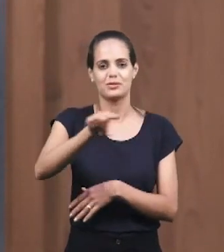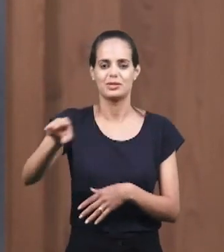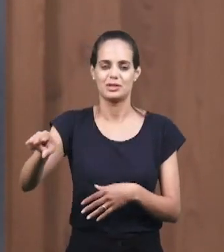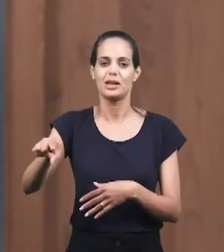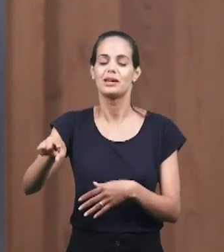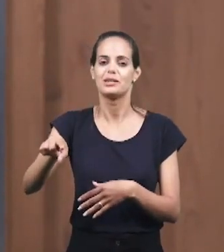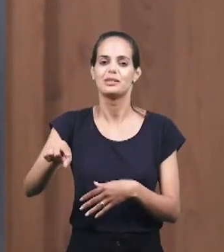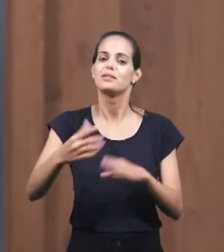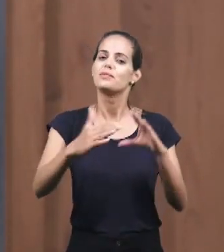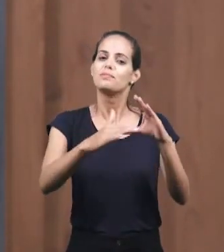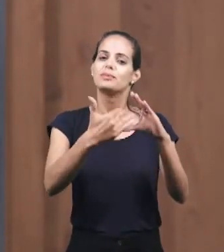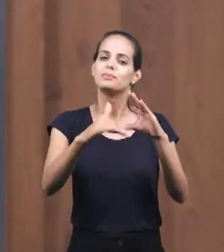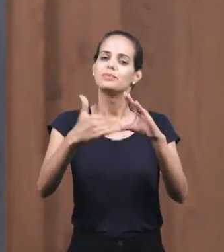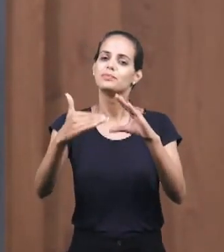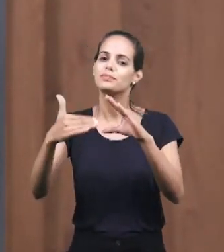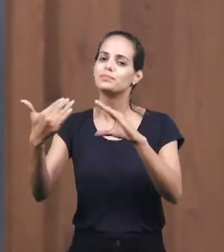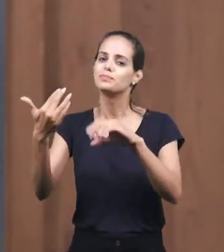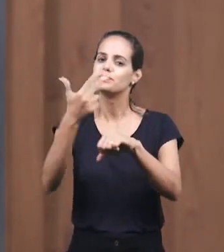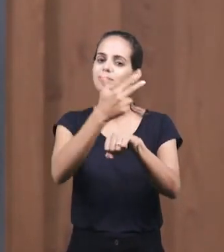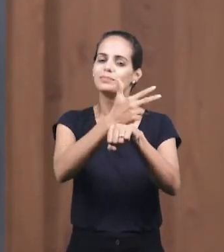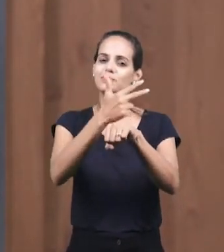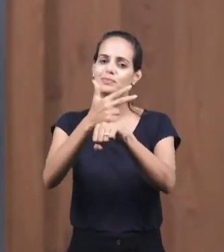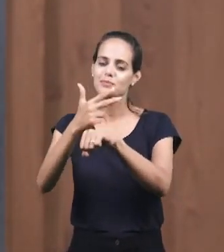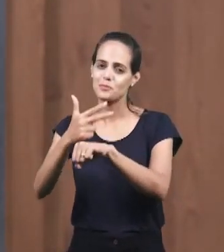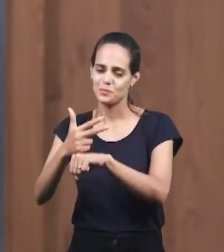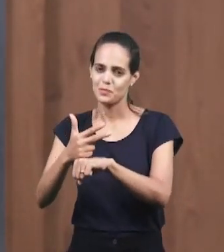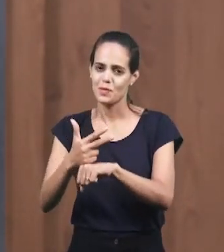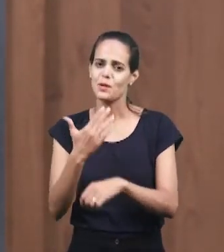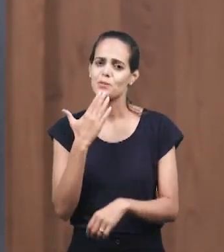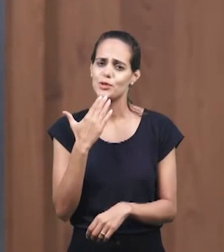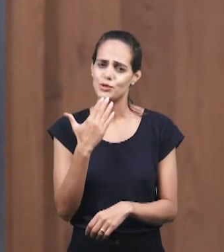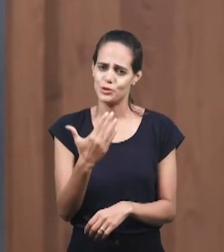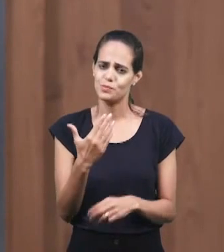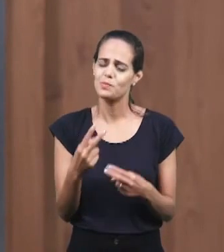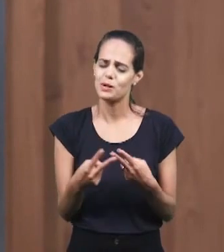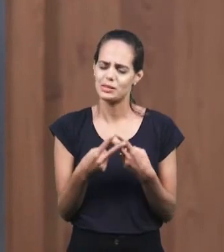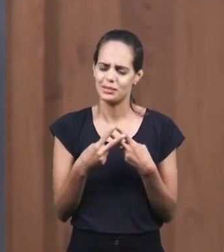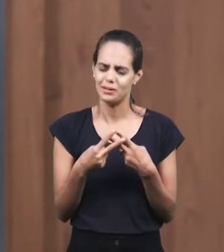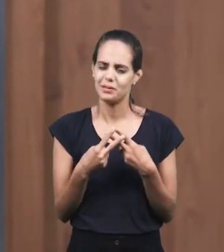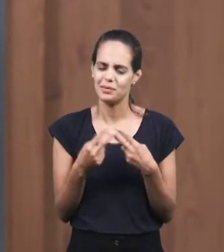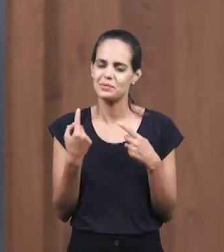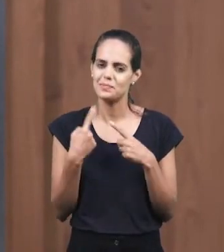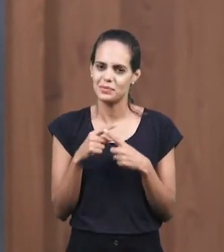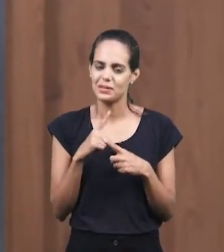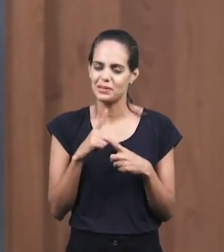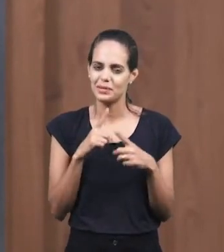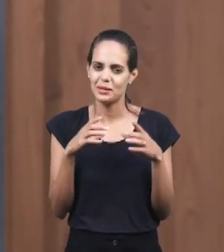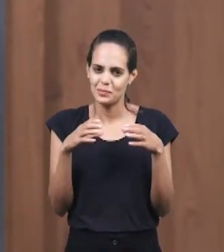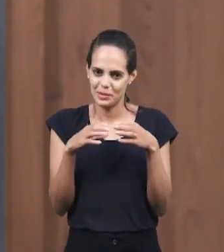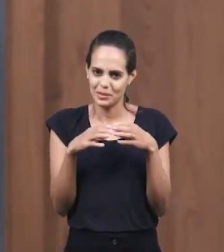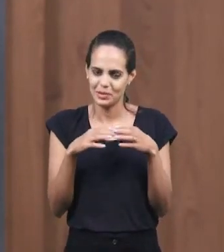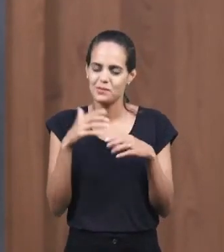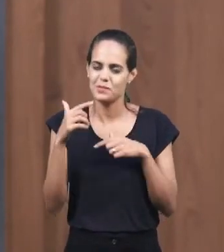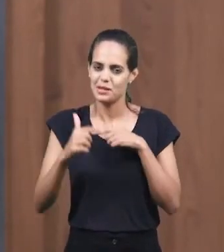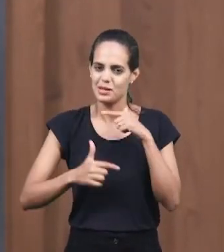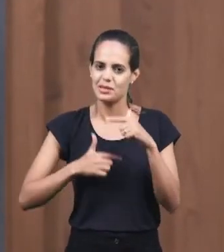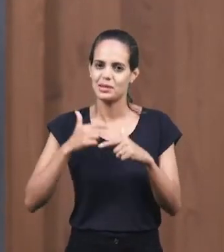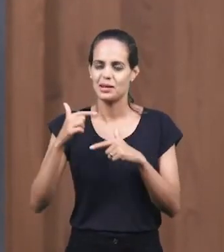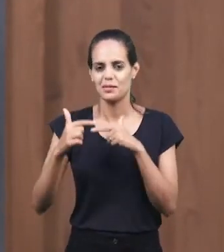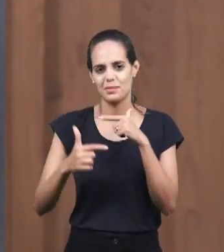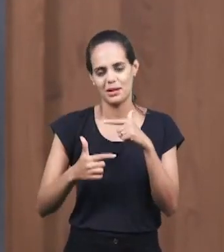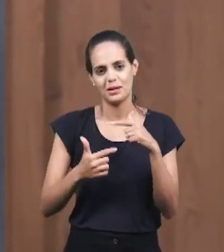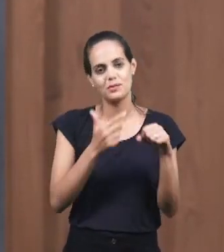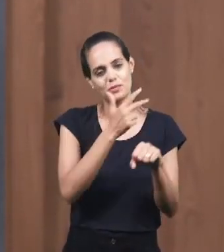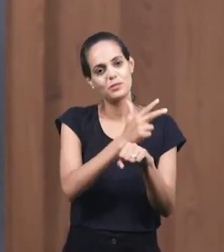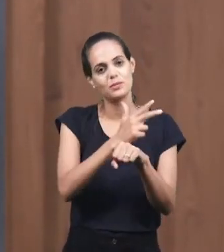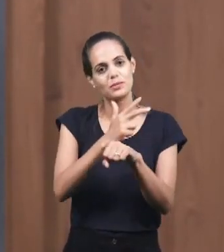irmãos que têm enviado os vídeos. E pedimos um pouco de tolerância dos irmãos, porque há uma equipe que trabalha na distribuição